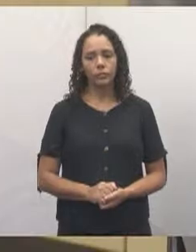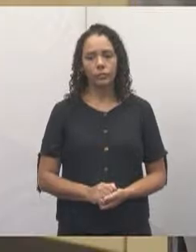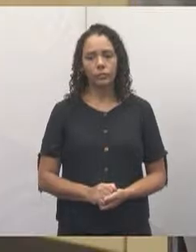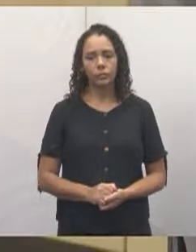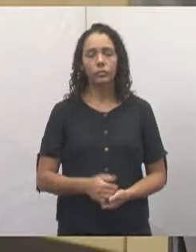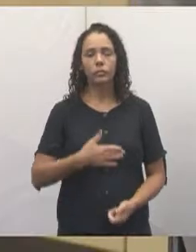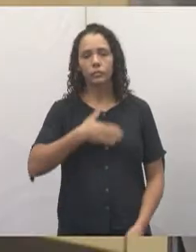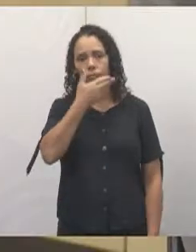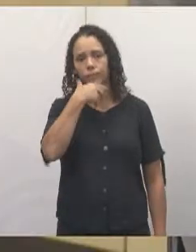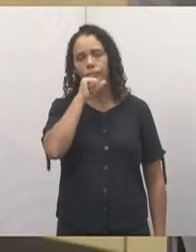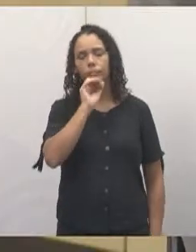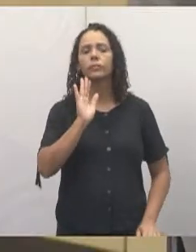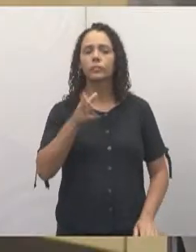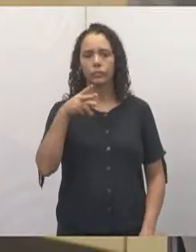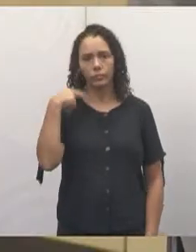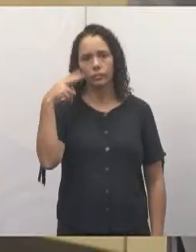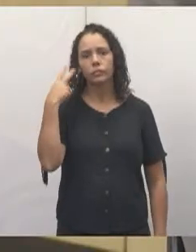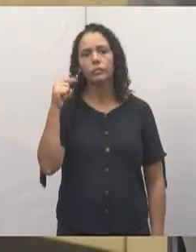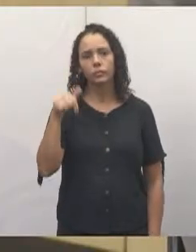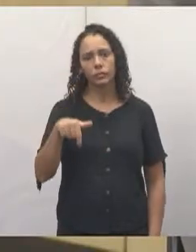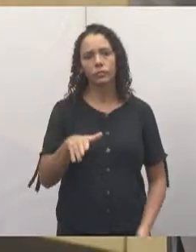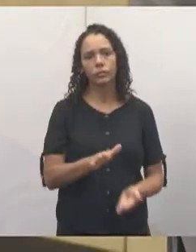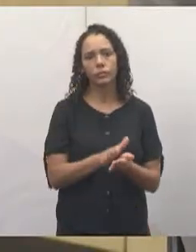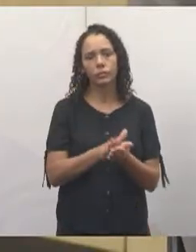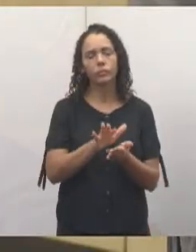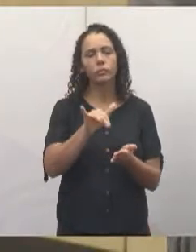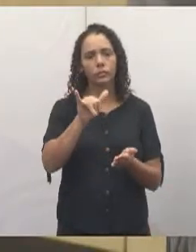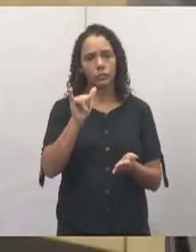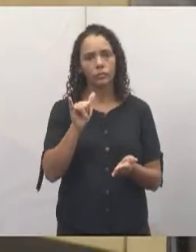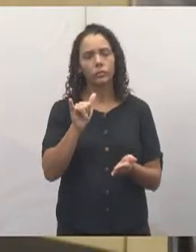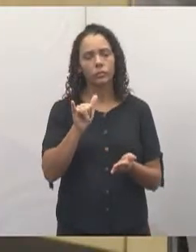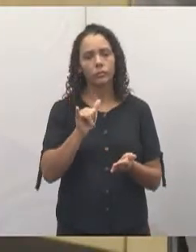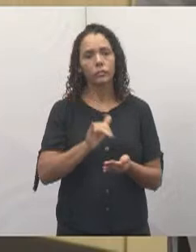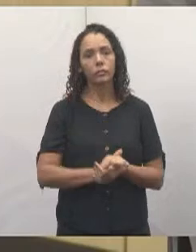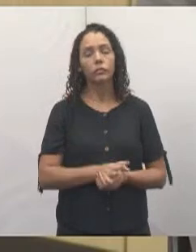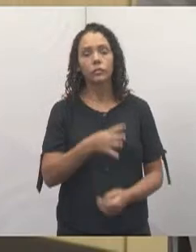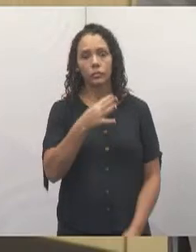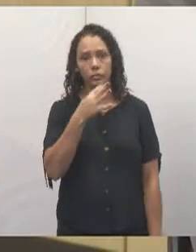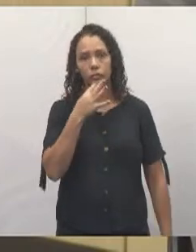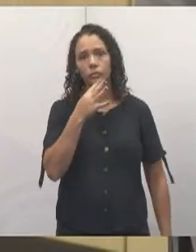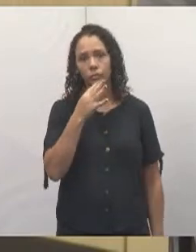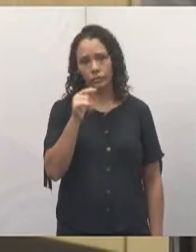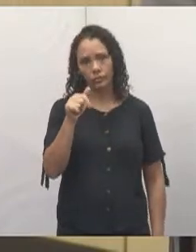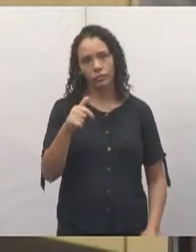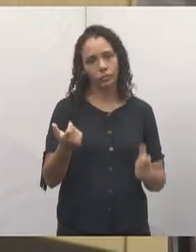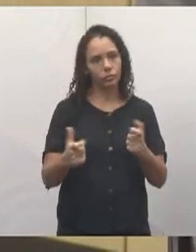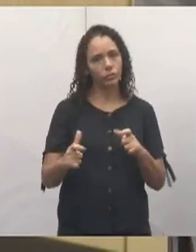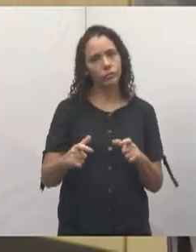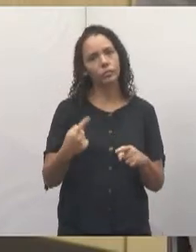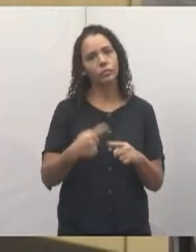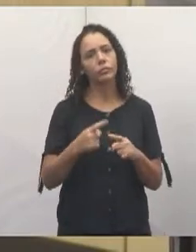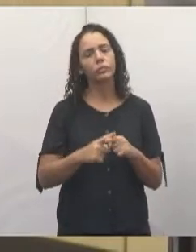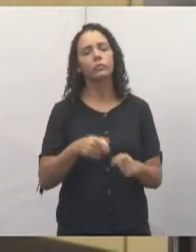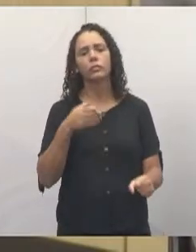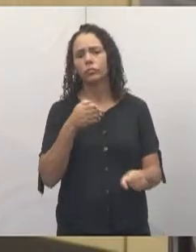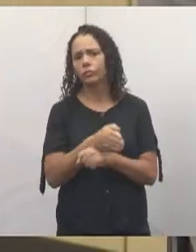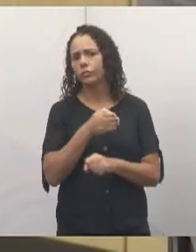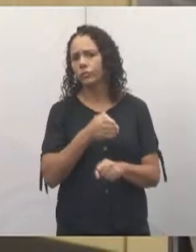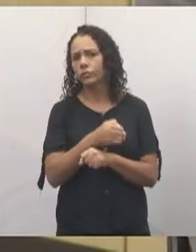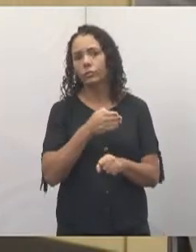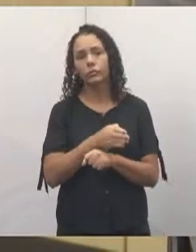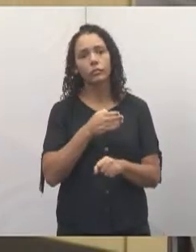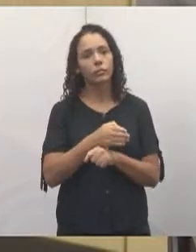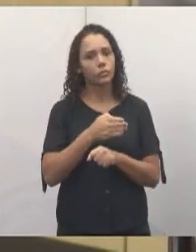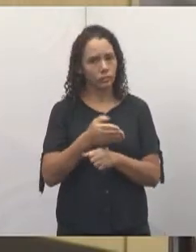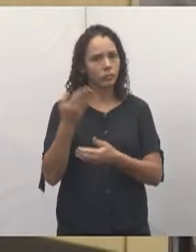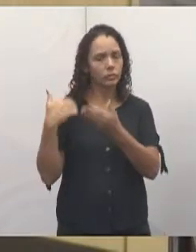Meu pai já foi vereador aqui na cidade de Jacareí. Conheço esse espaço aqui porque frequentei aqui na